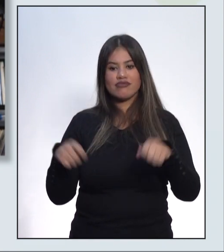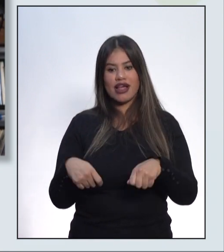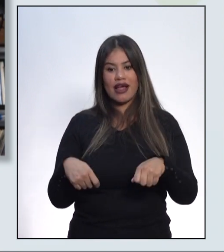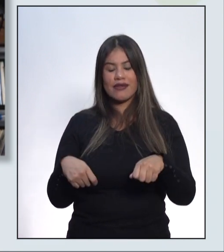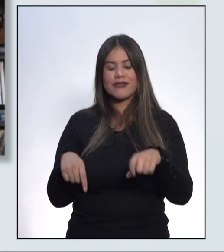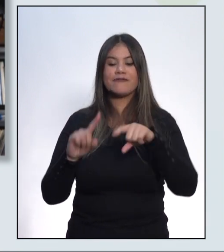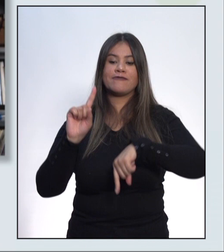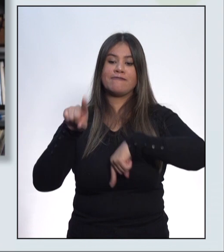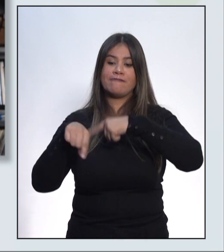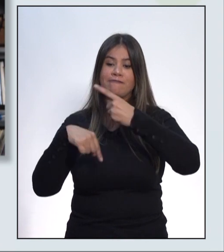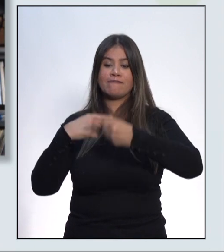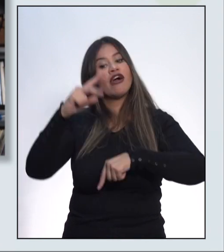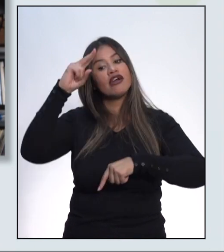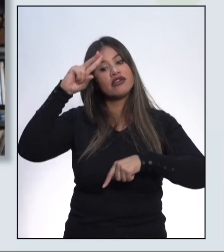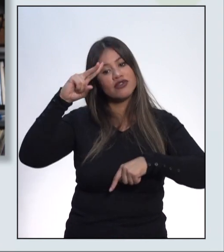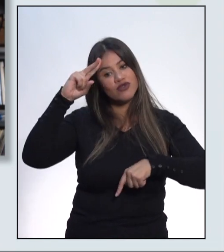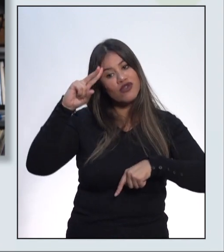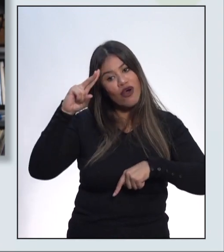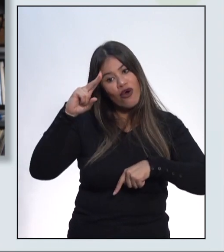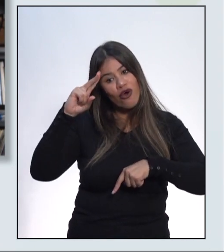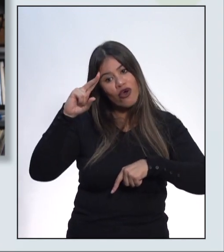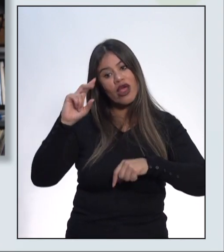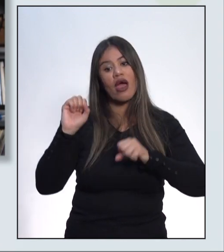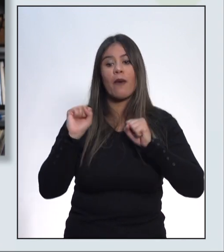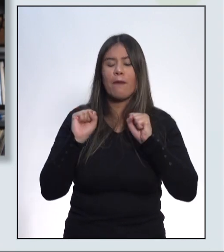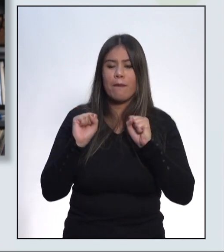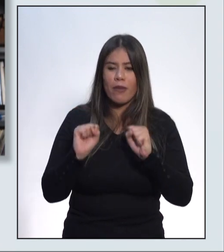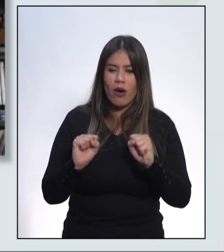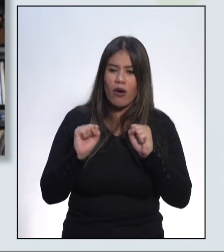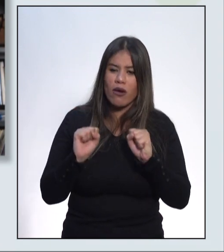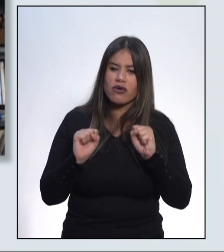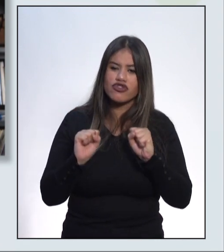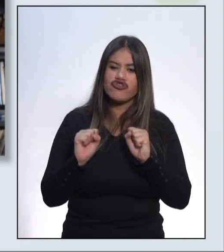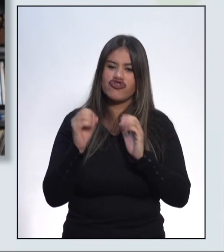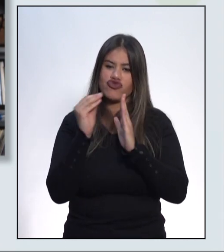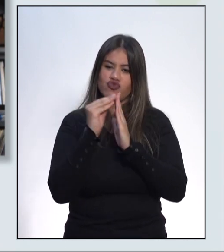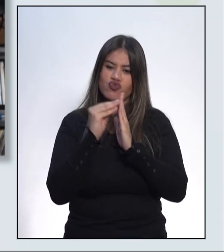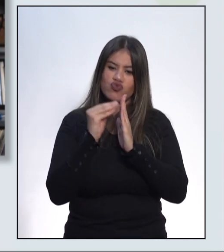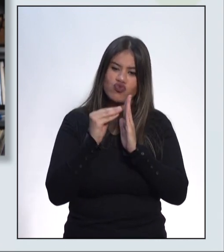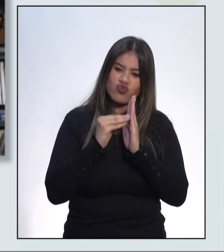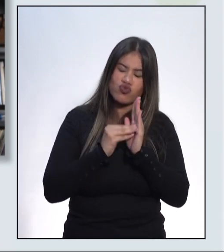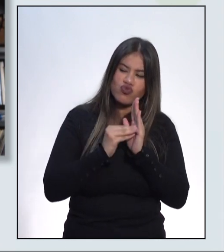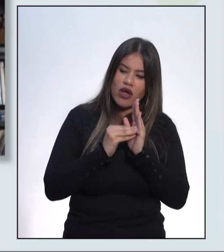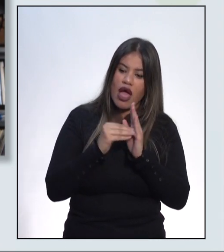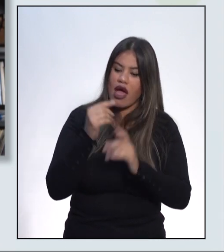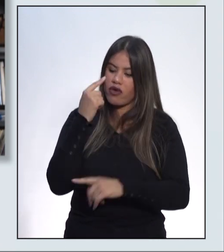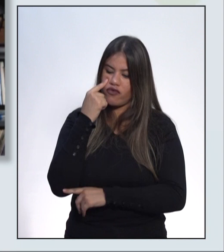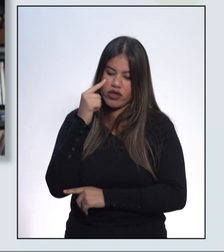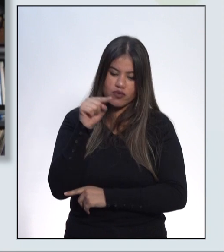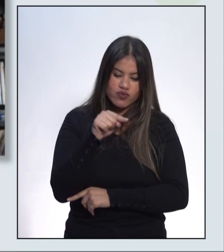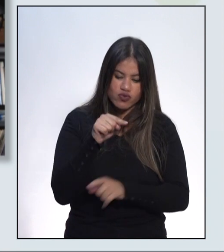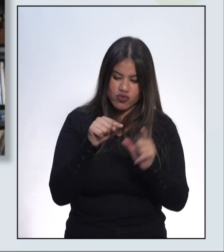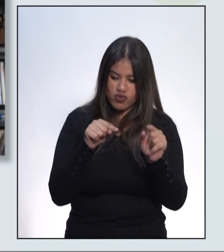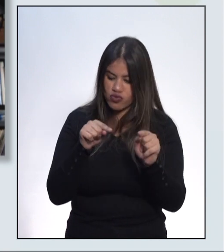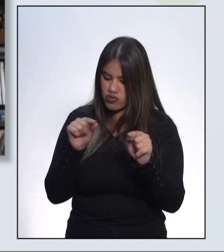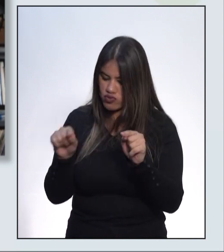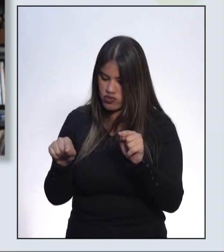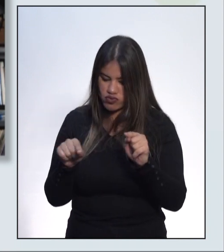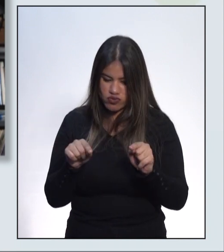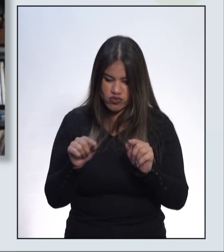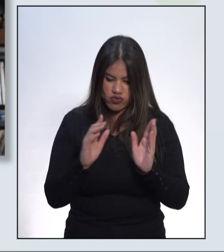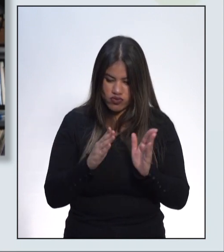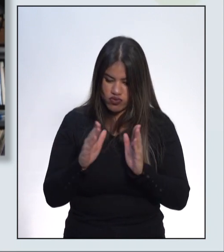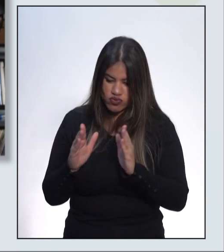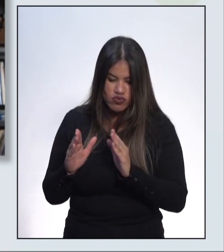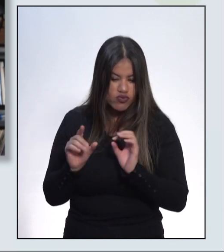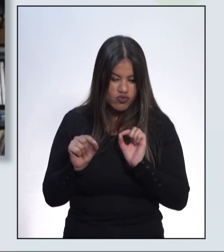preparar uma história, é que a gente vai juntar tudo aquilo, entendendo o que explica o que, quais são a sequência